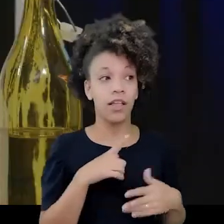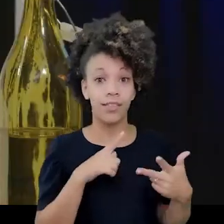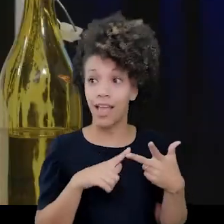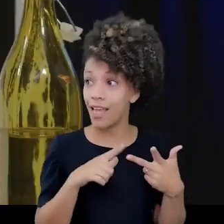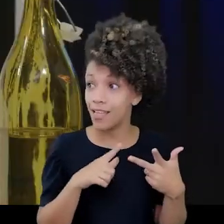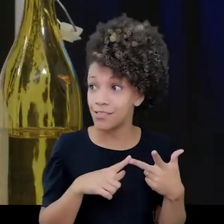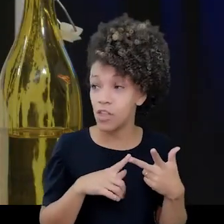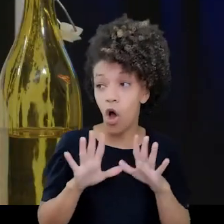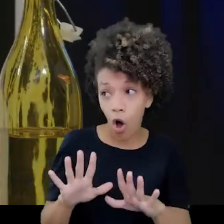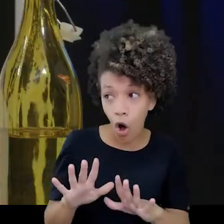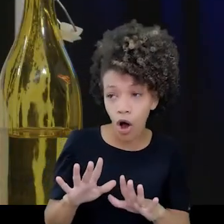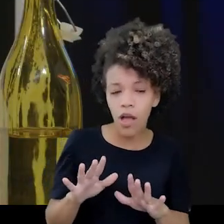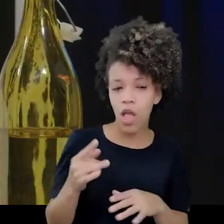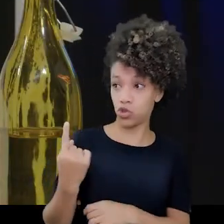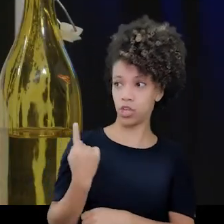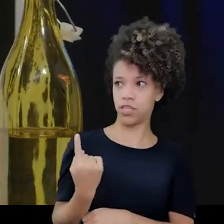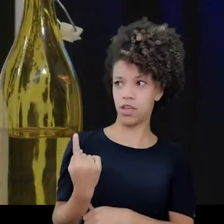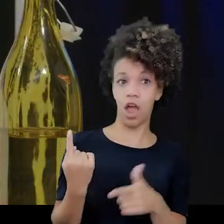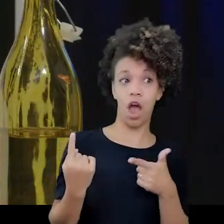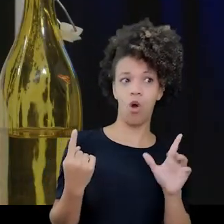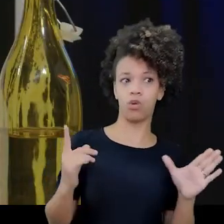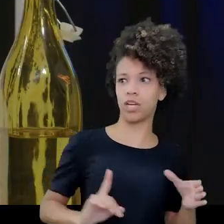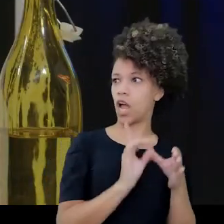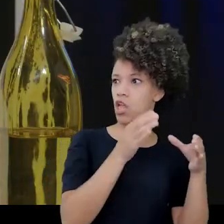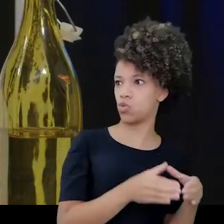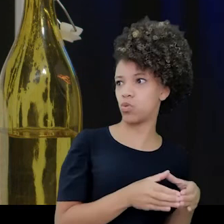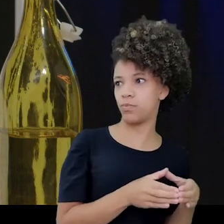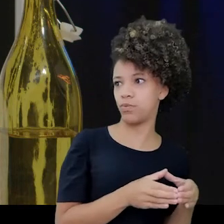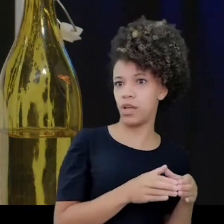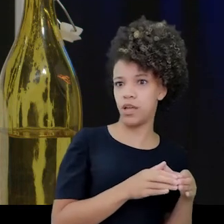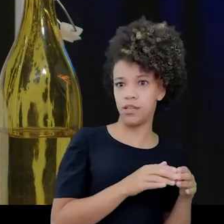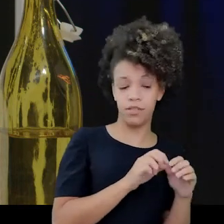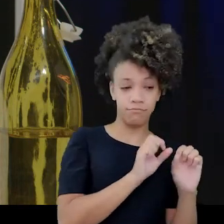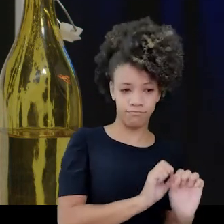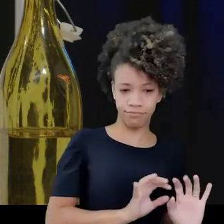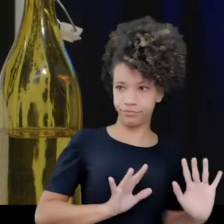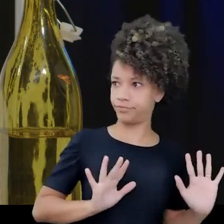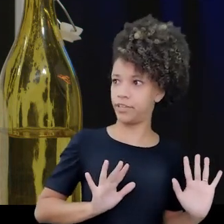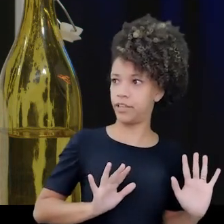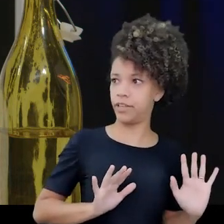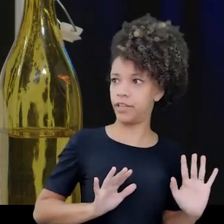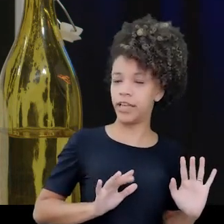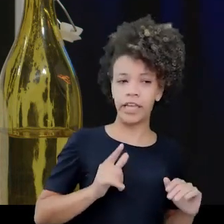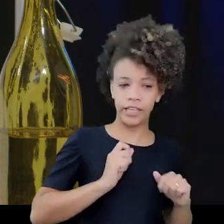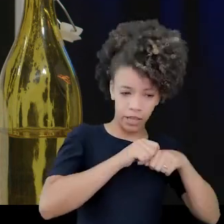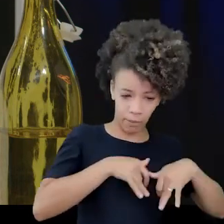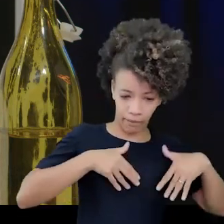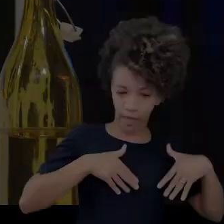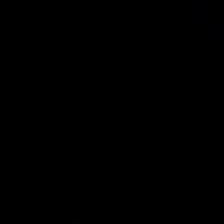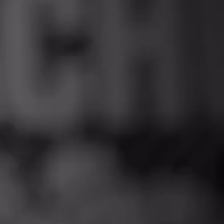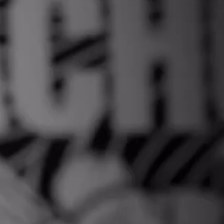fazer a minha vida não é do lago Mas uma coisa eu usei sozinho a outra eu dizer isso do lado dos caras que dão legitimidade